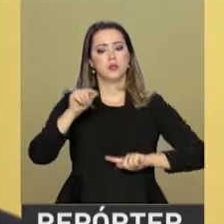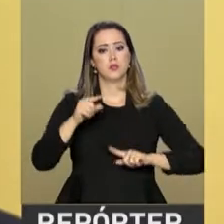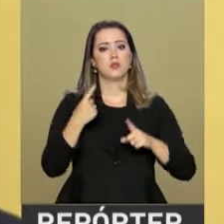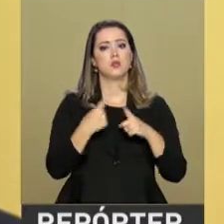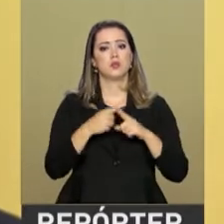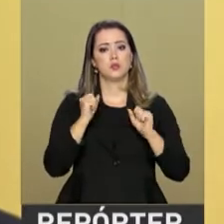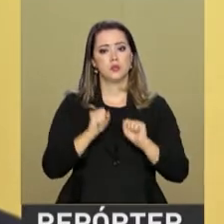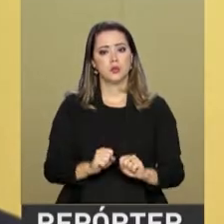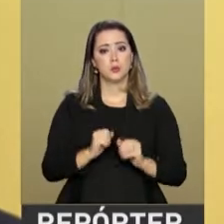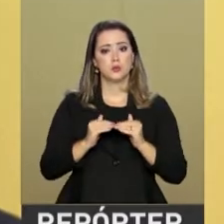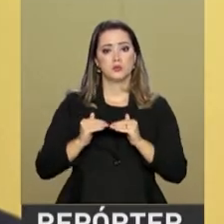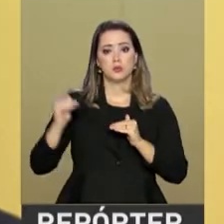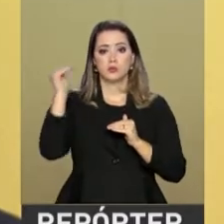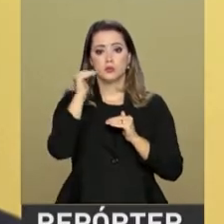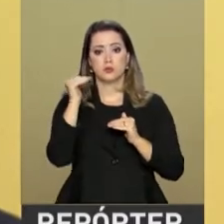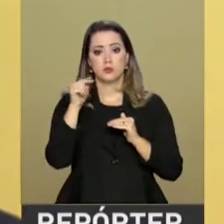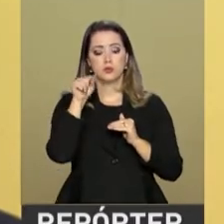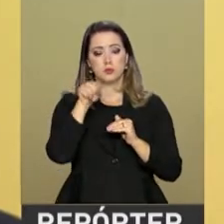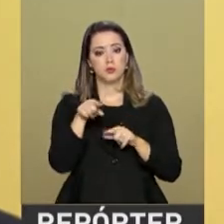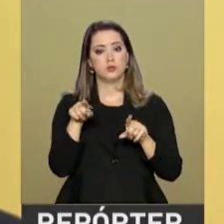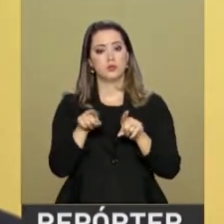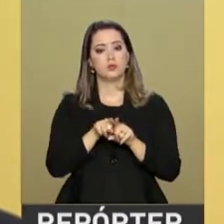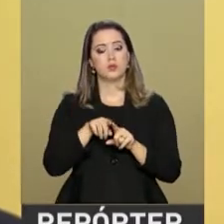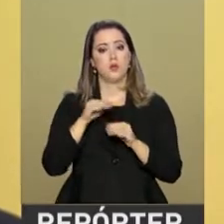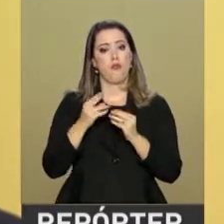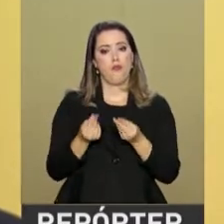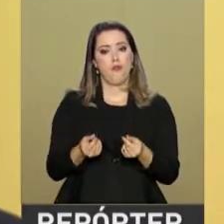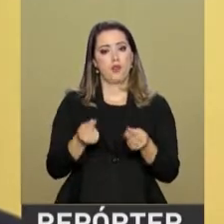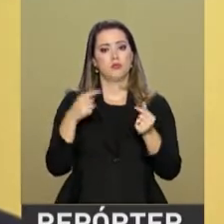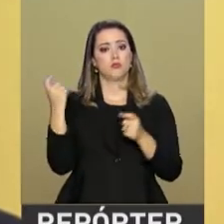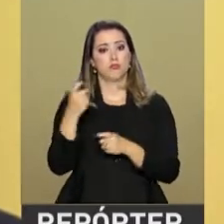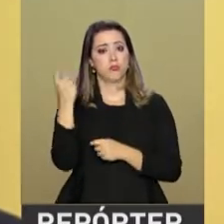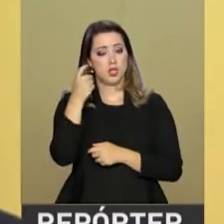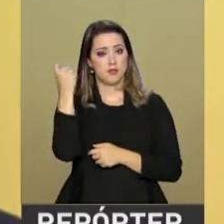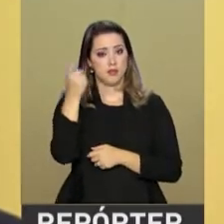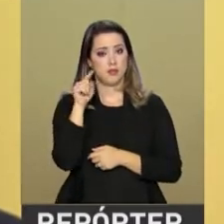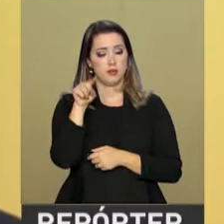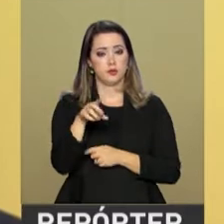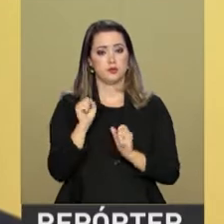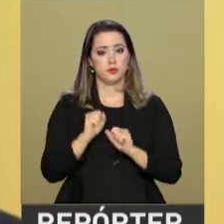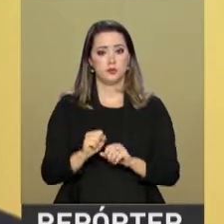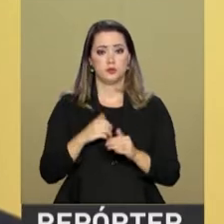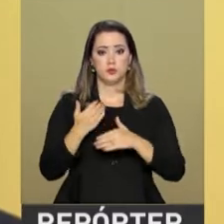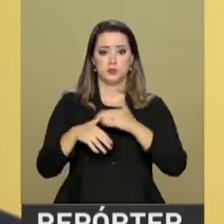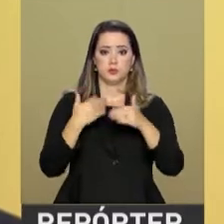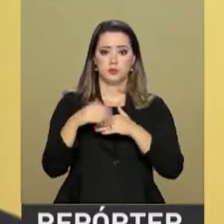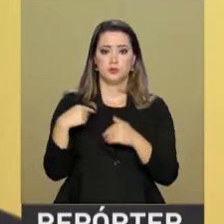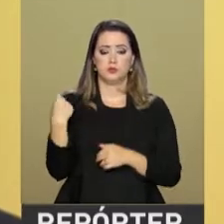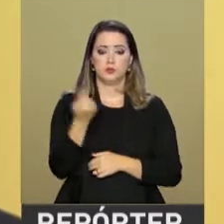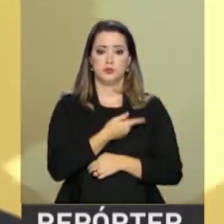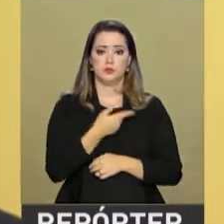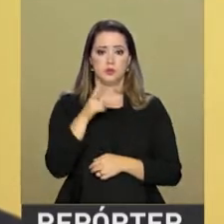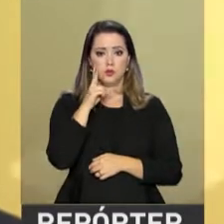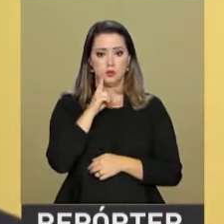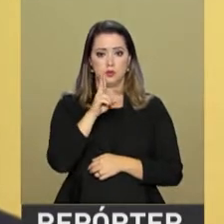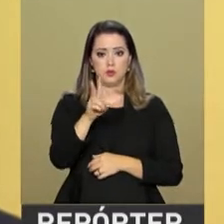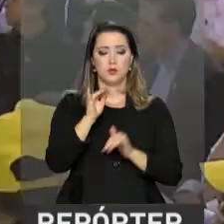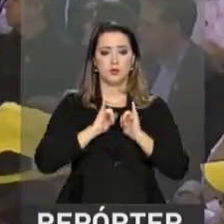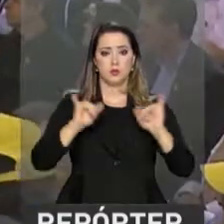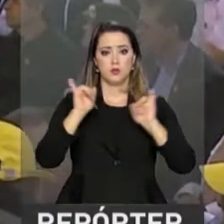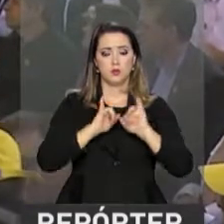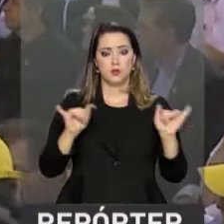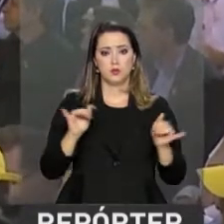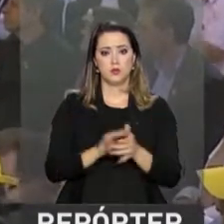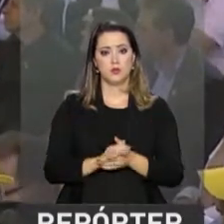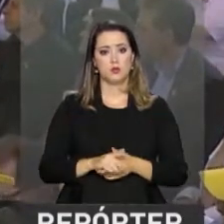podendo ultrapassar estes valores e estes dados que nós acabamos de anunciar.